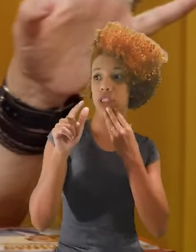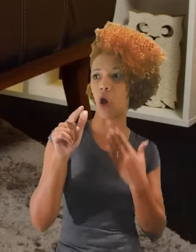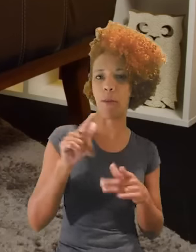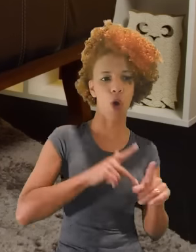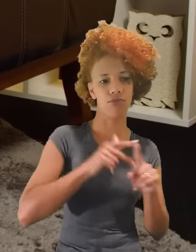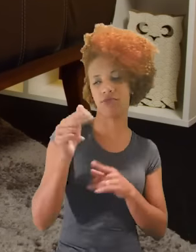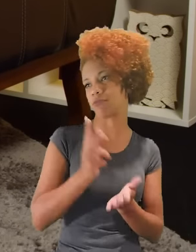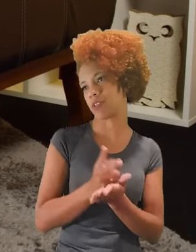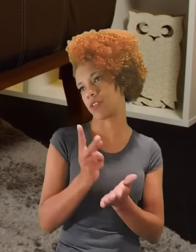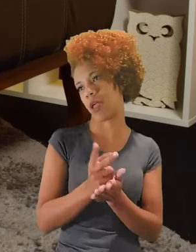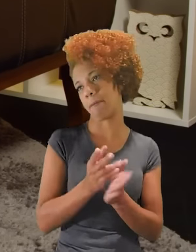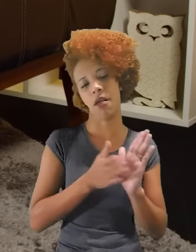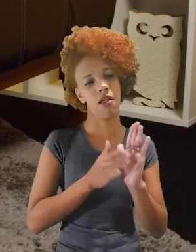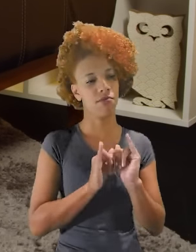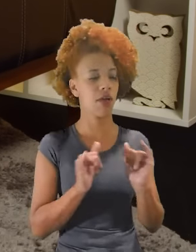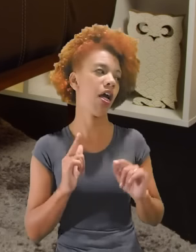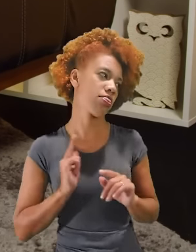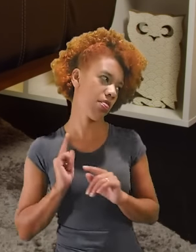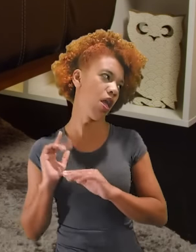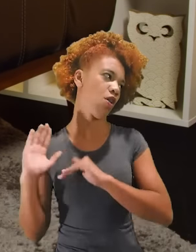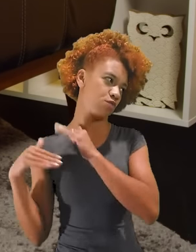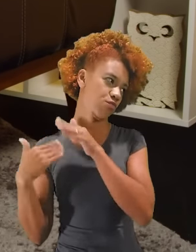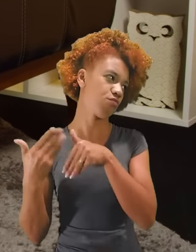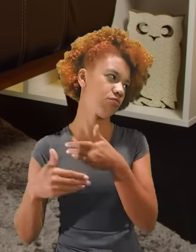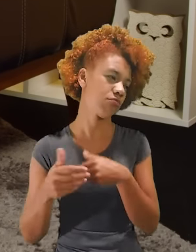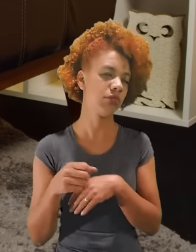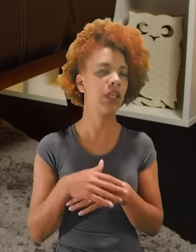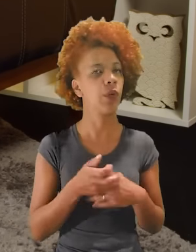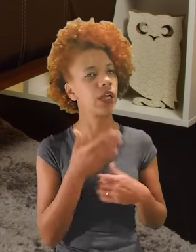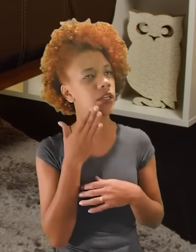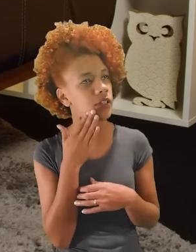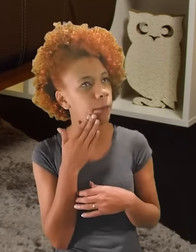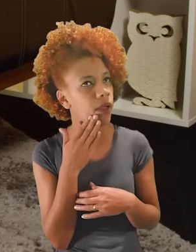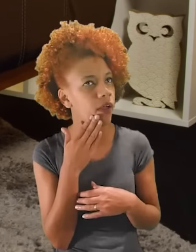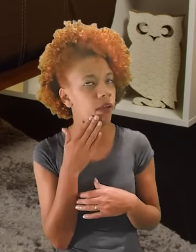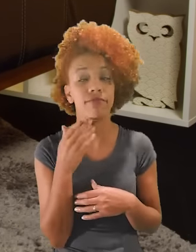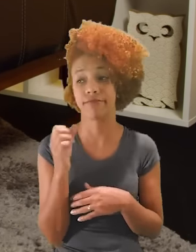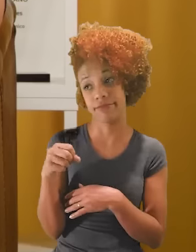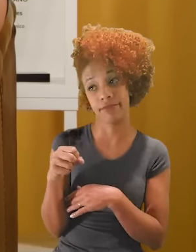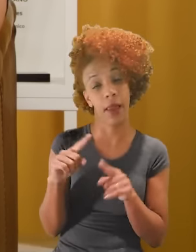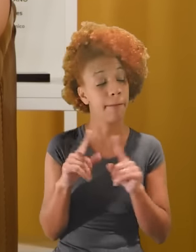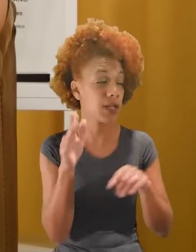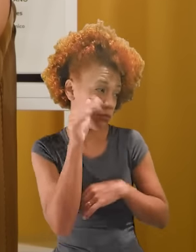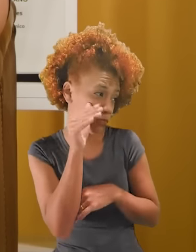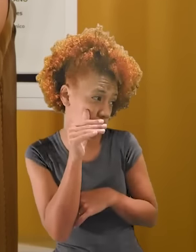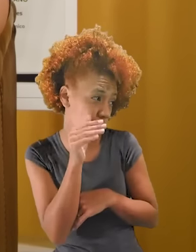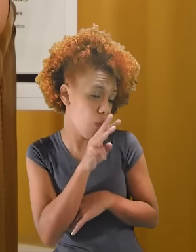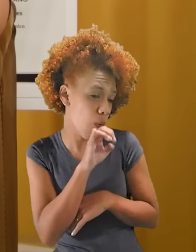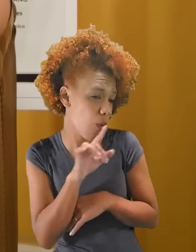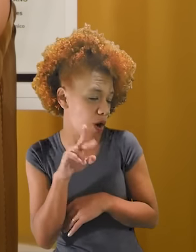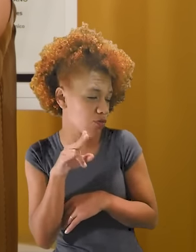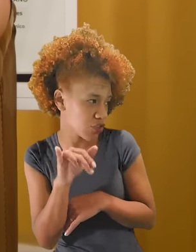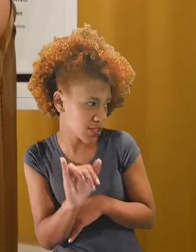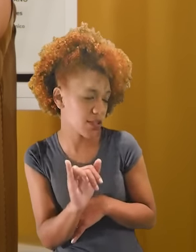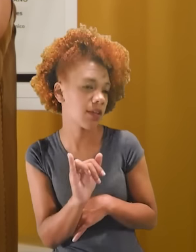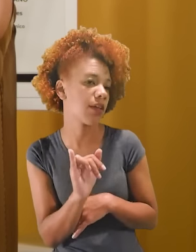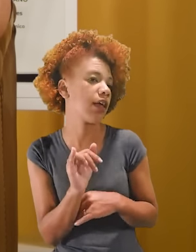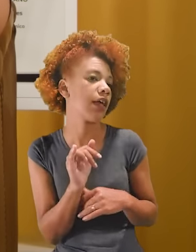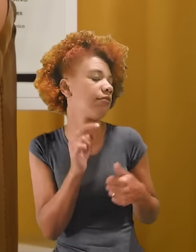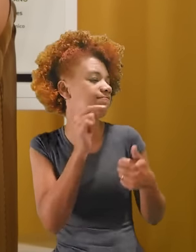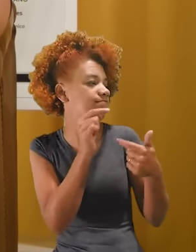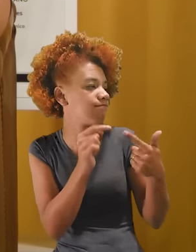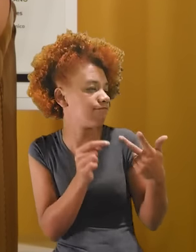vence. Entendeu? A minha mensagem então, é essa. Você vê que tem um legado. É, óbvio. Isso que eu queria saber. Agora, curiosidades de Walt Disney. Assim, quais são as coisas assim,